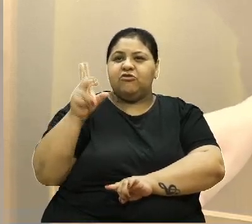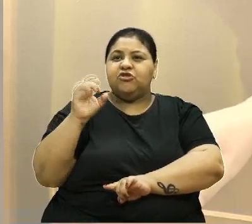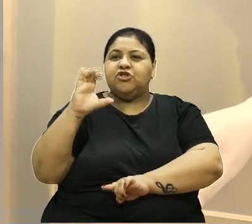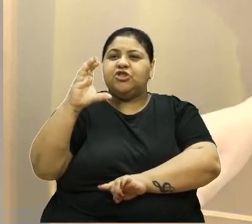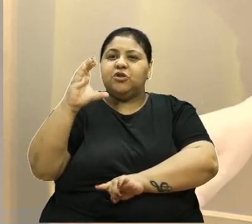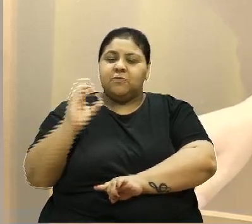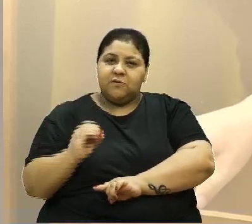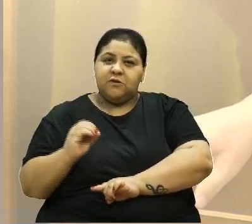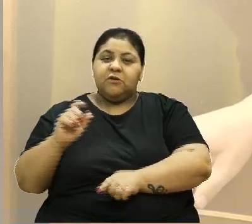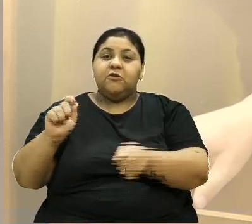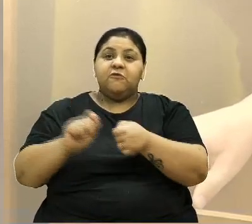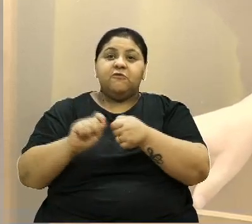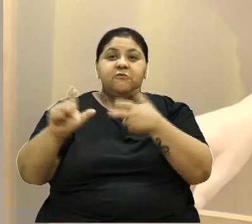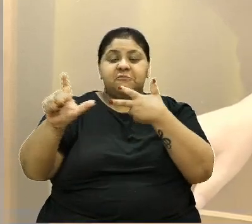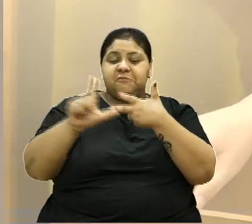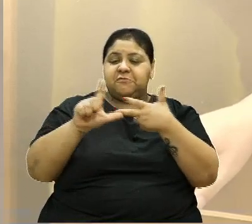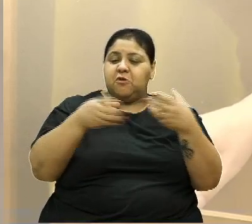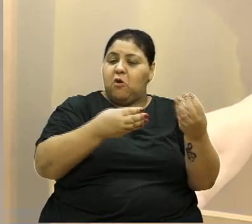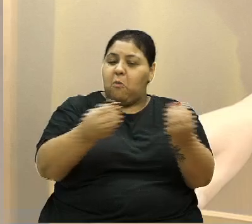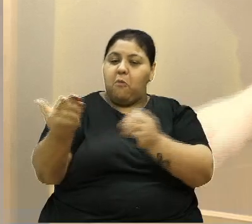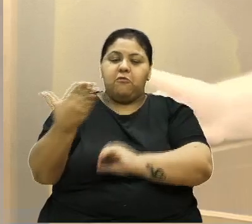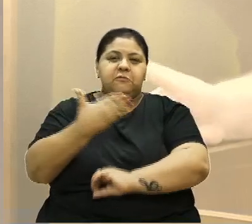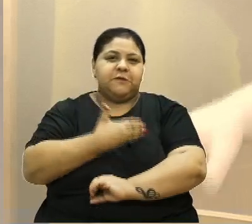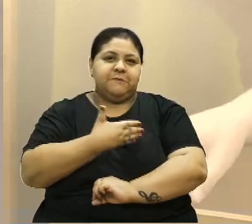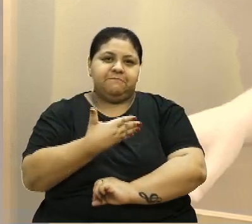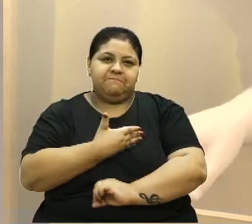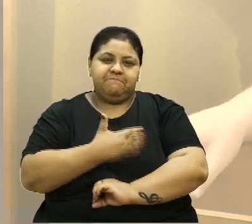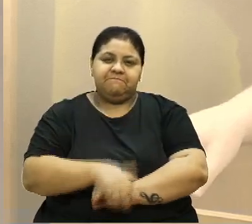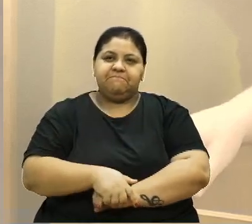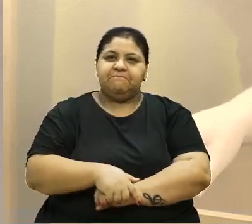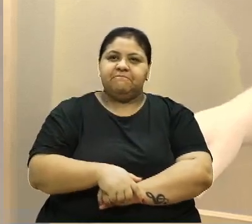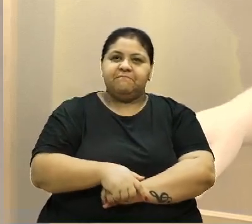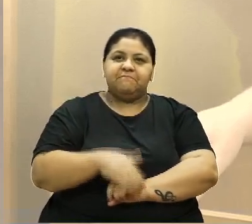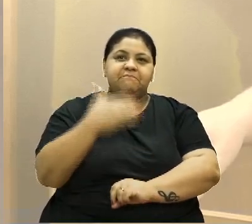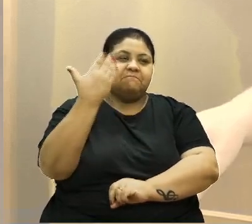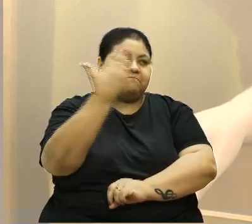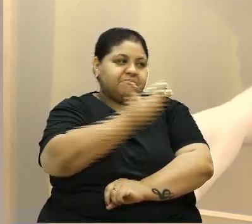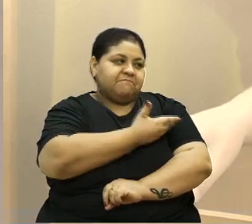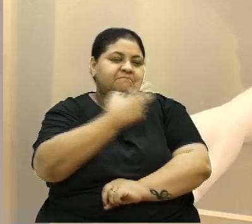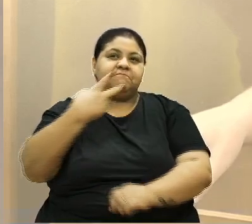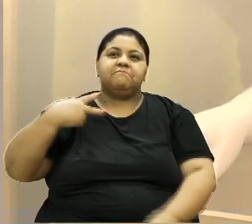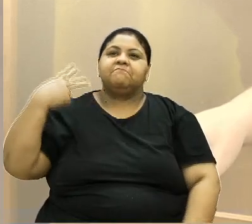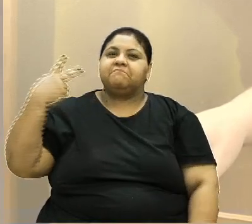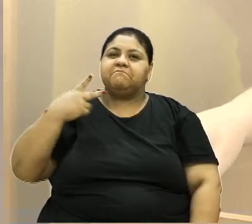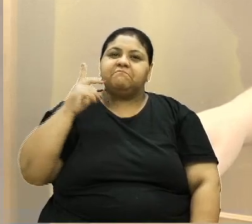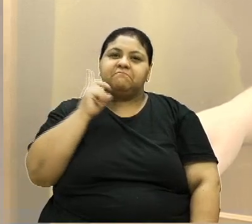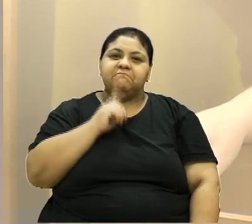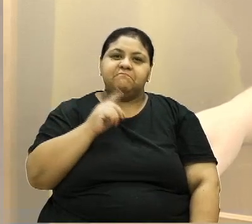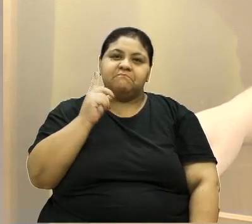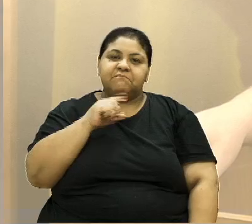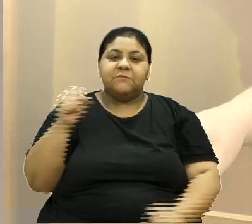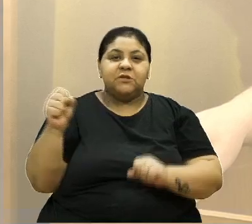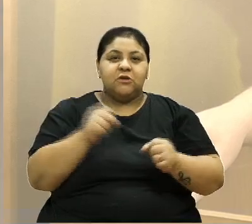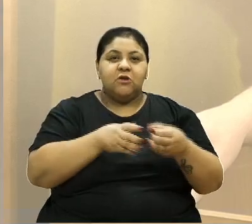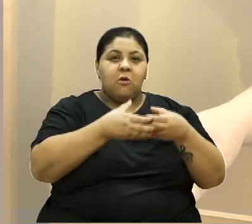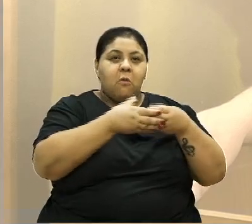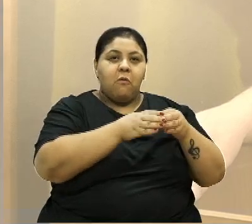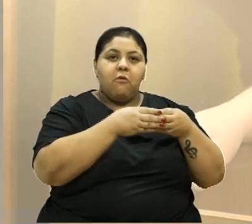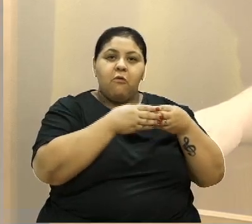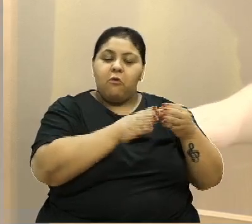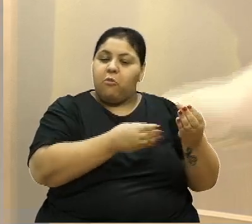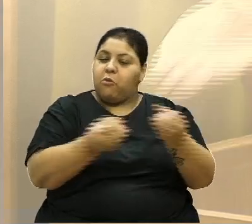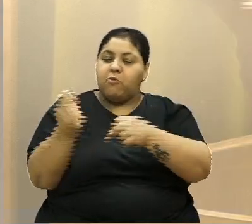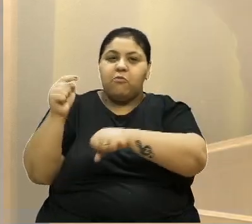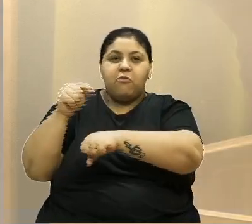Renato, que fizemos grandes amigos. Entre esses amigos está o senhor, que a gente pôde conviver aí por